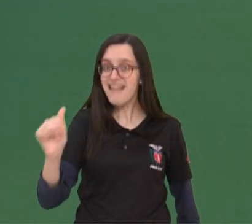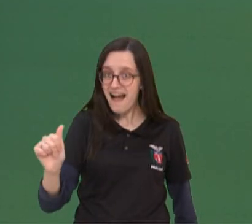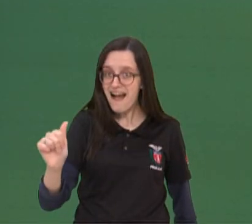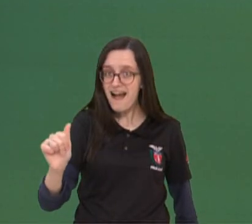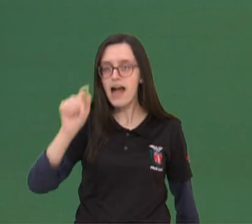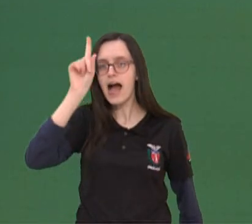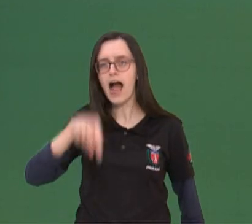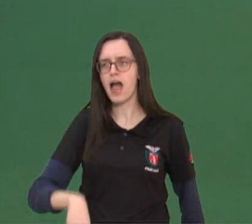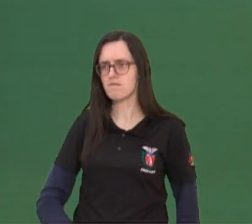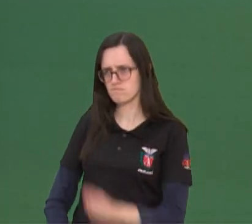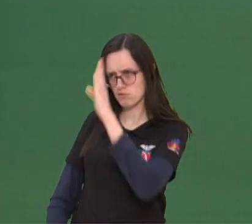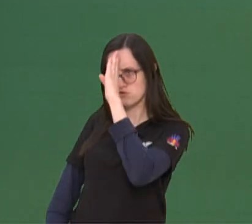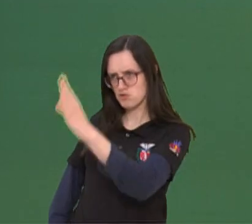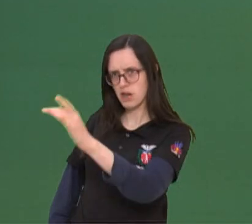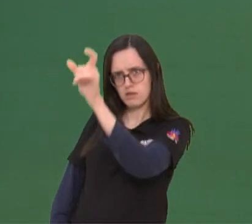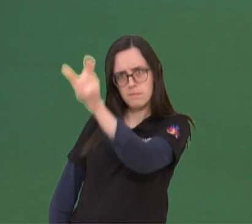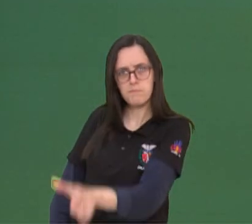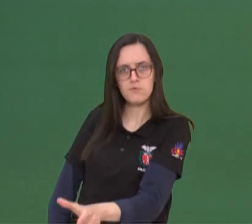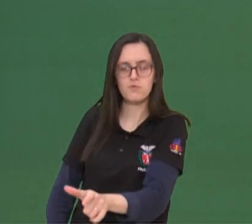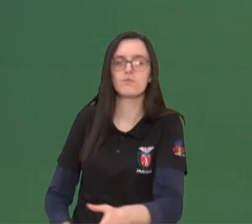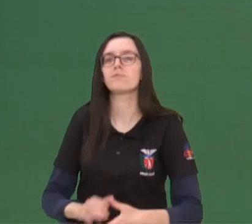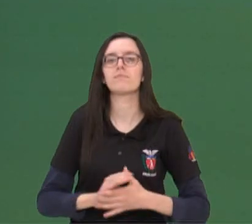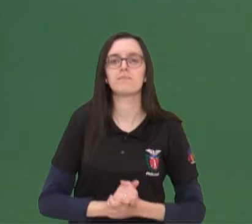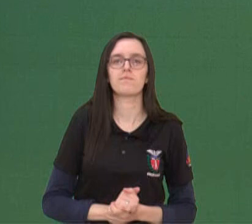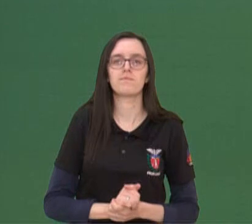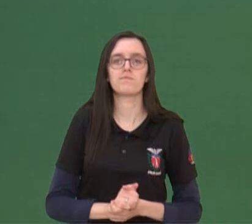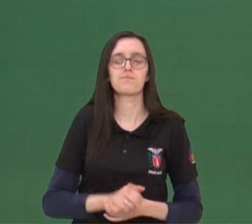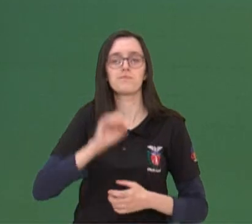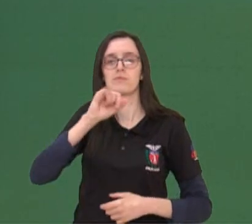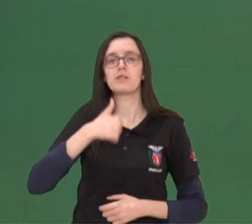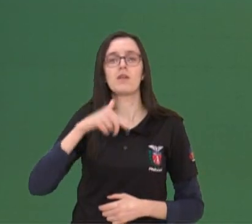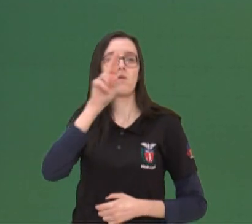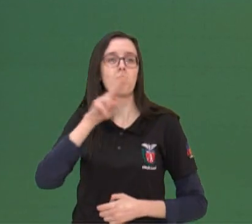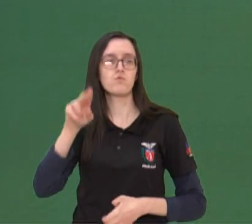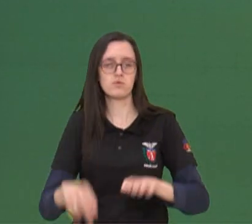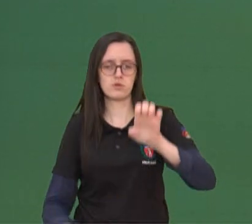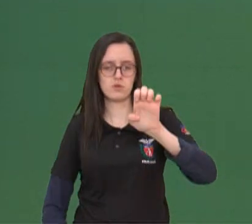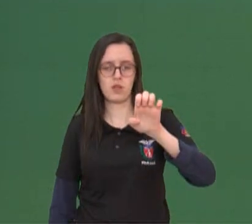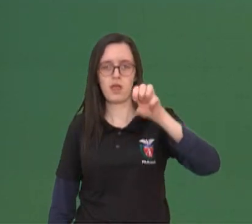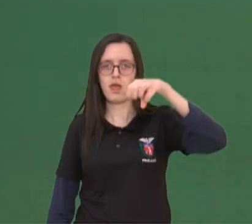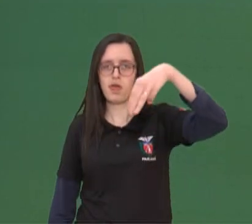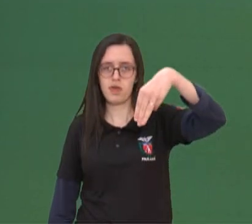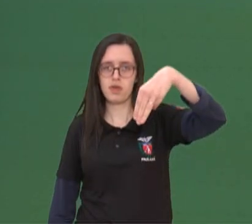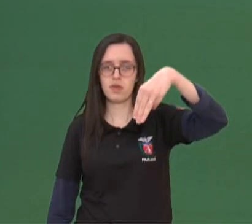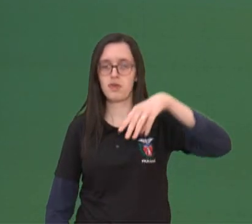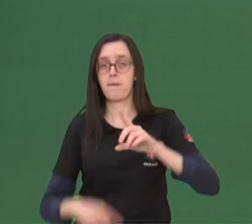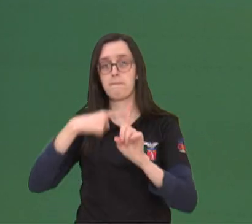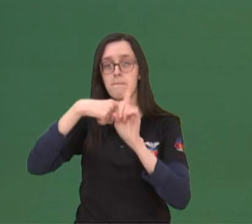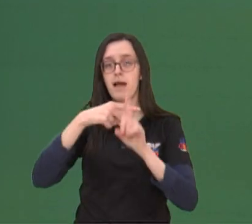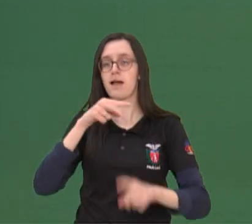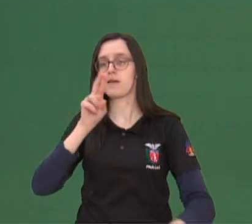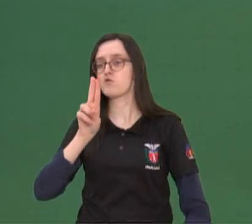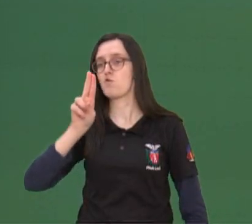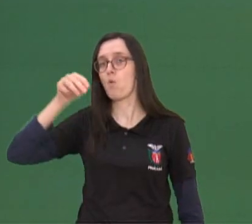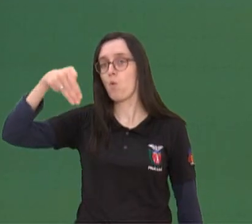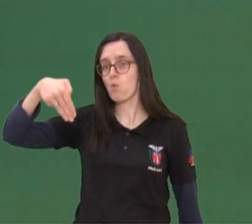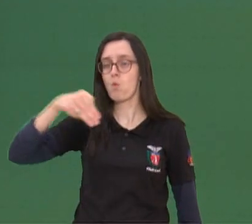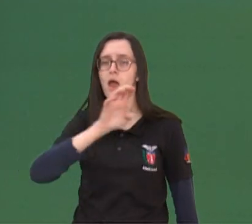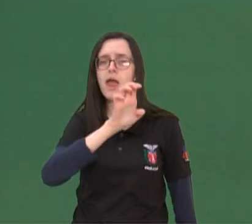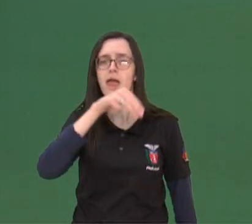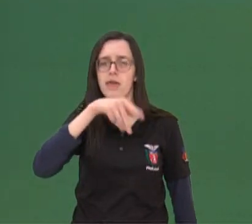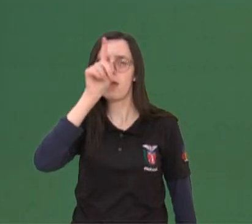vou definir, certo? Se eu utilizo o em mais o ó, o em é